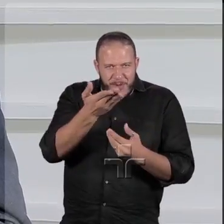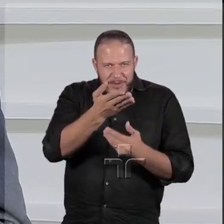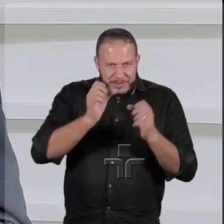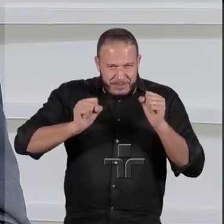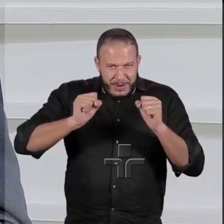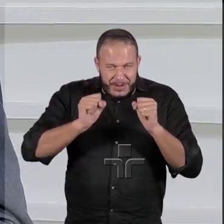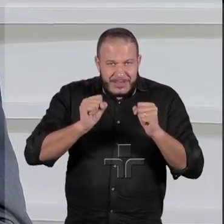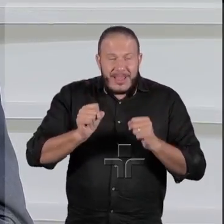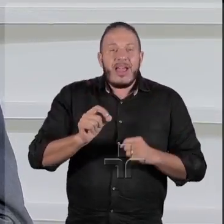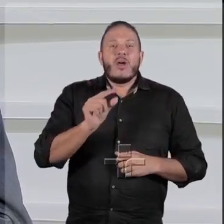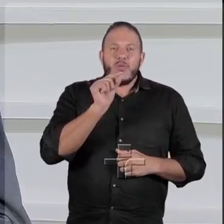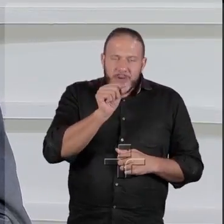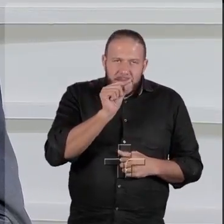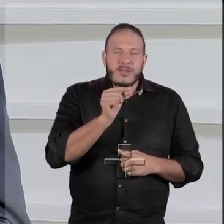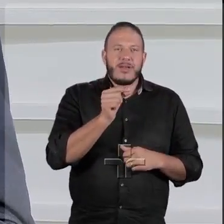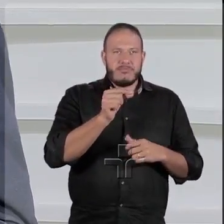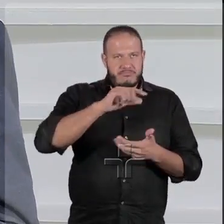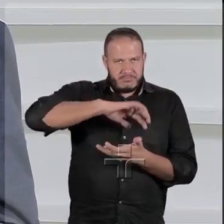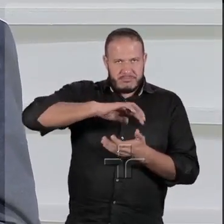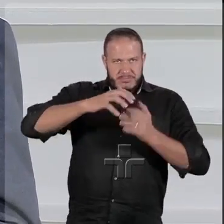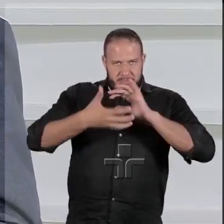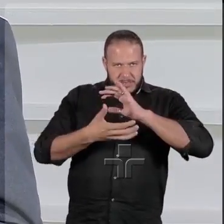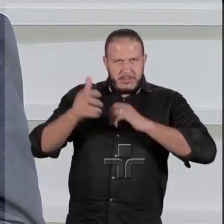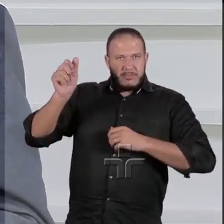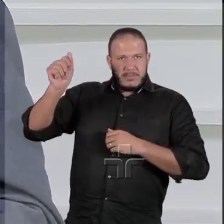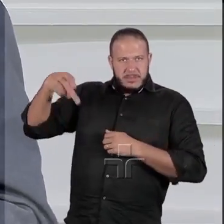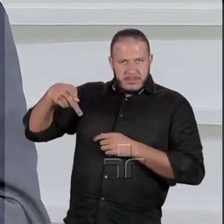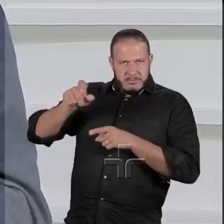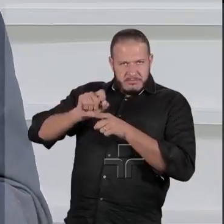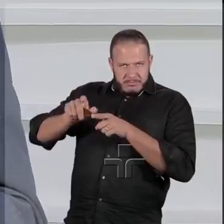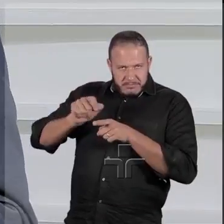é reforma da Previdência e reforma